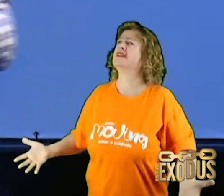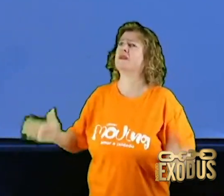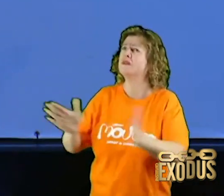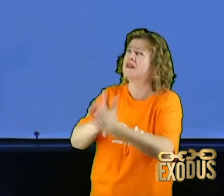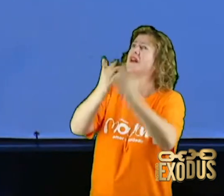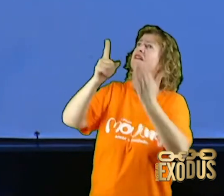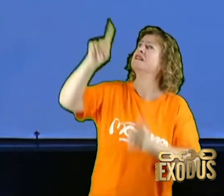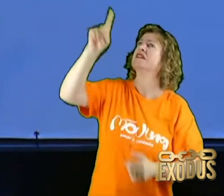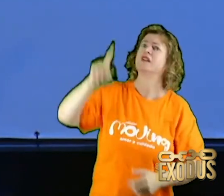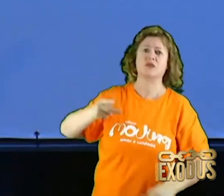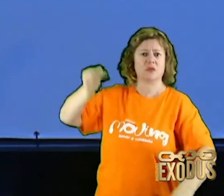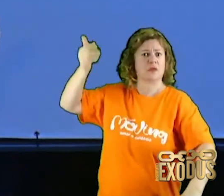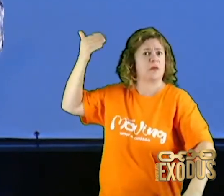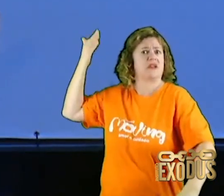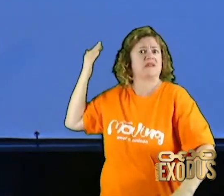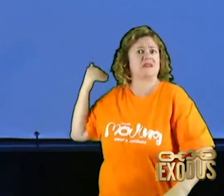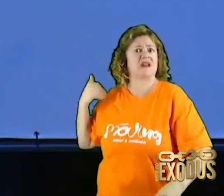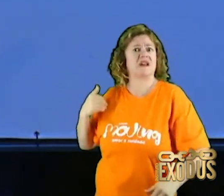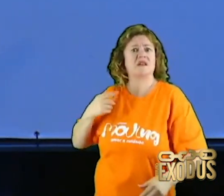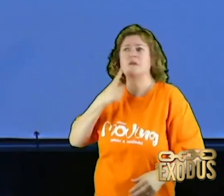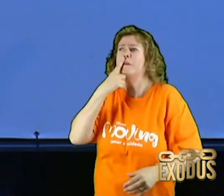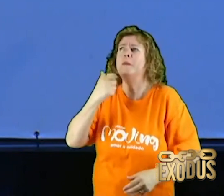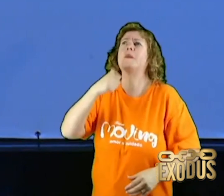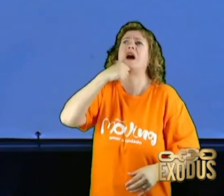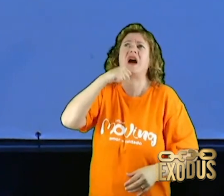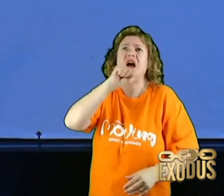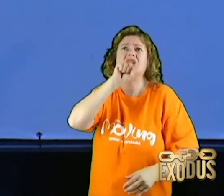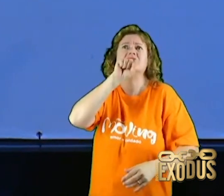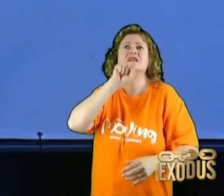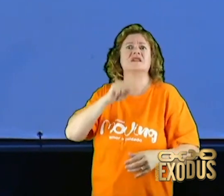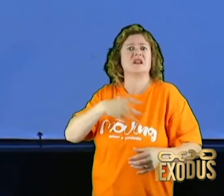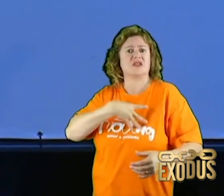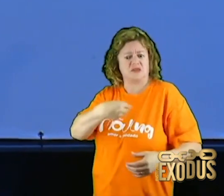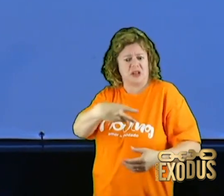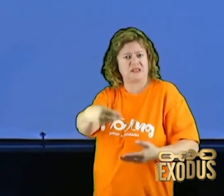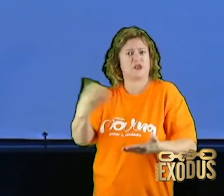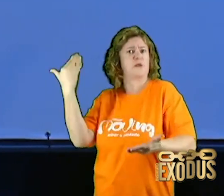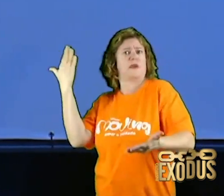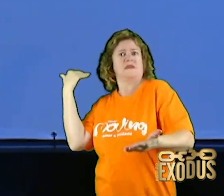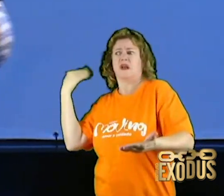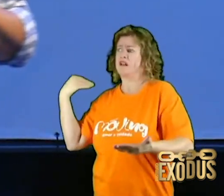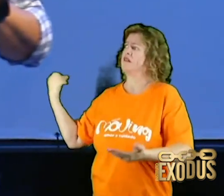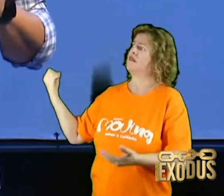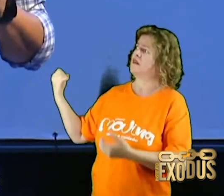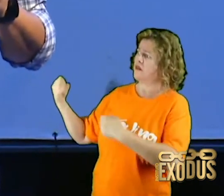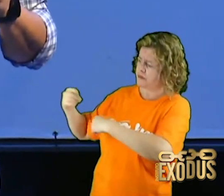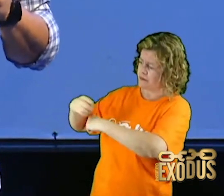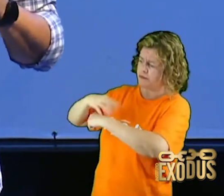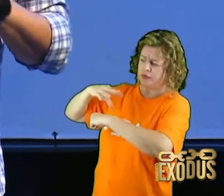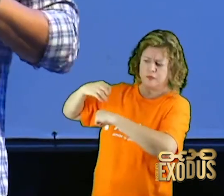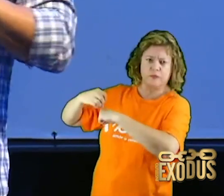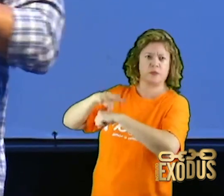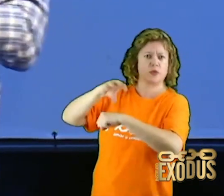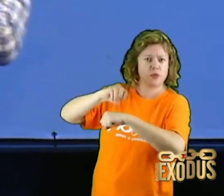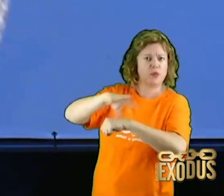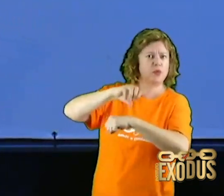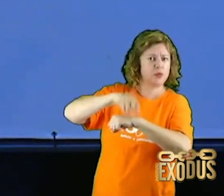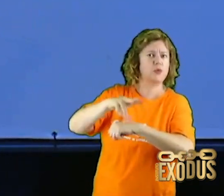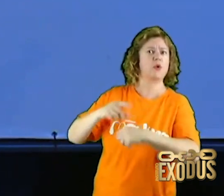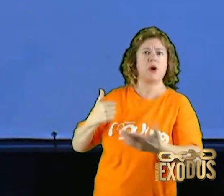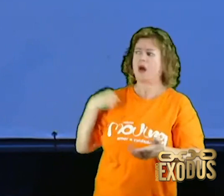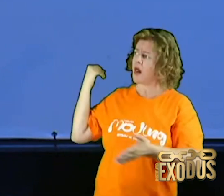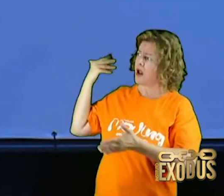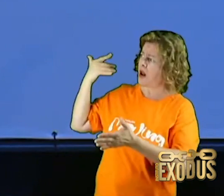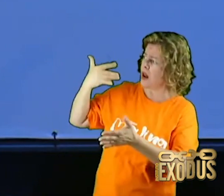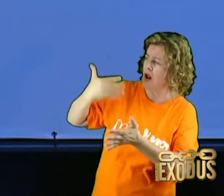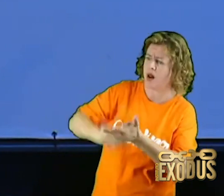contou? Onde é que está o poder de Deus? Deus me abandonou há